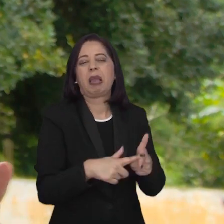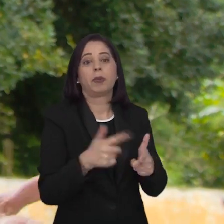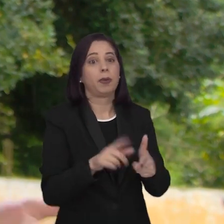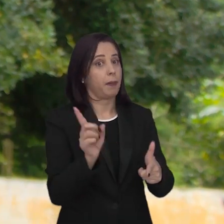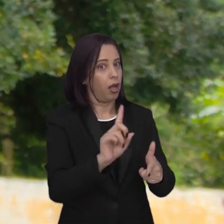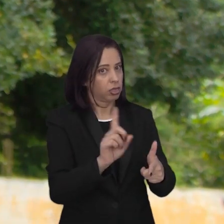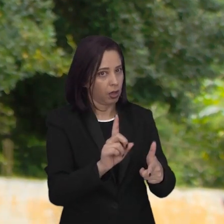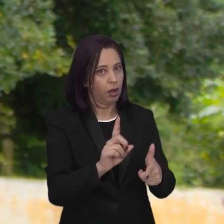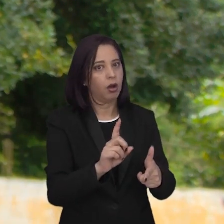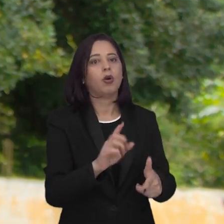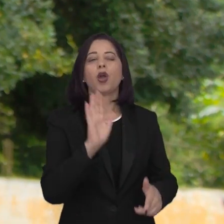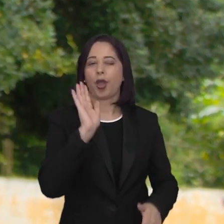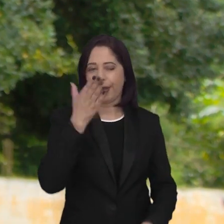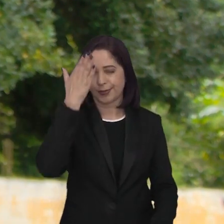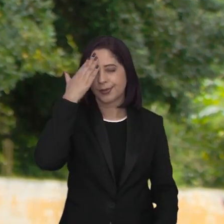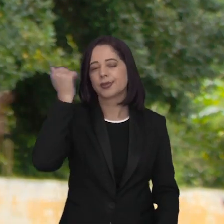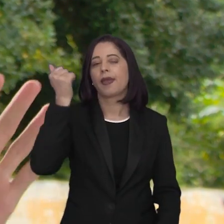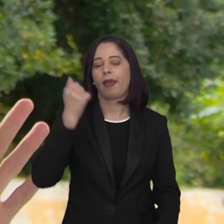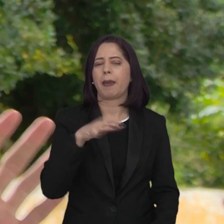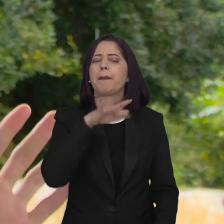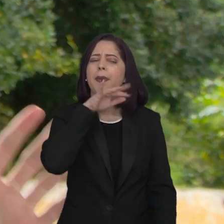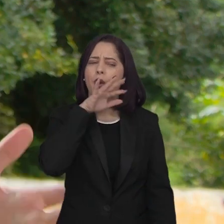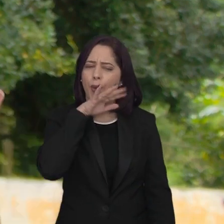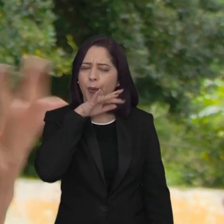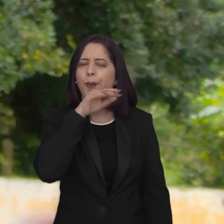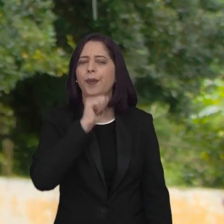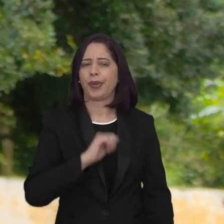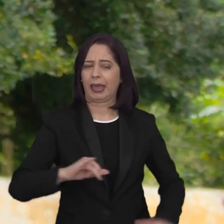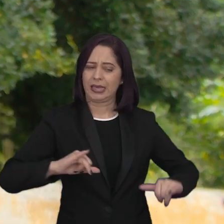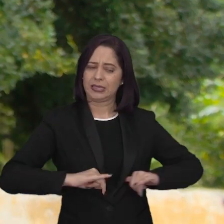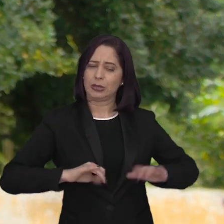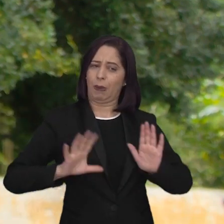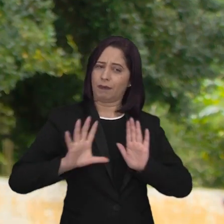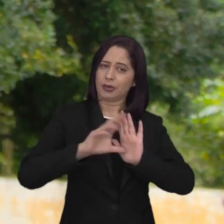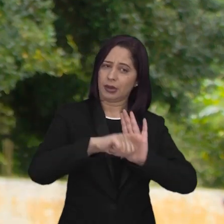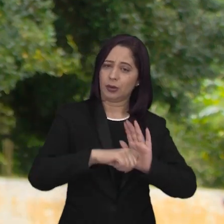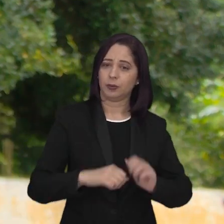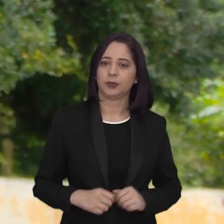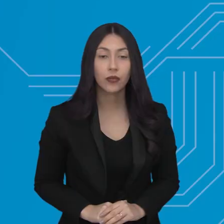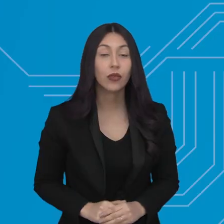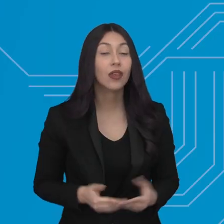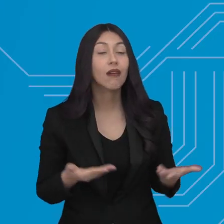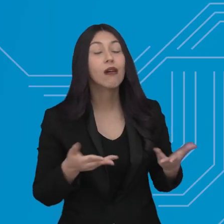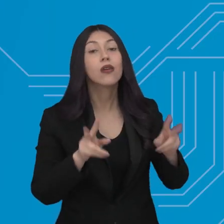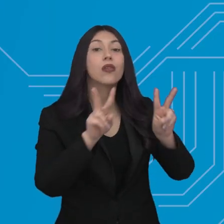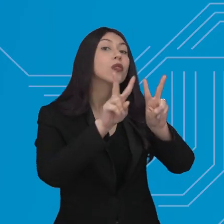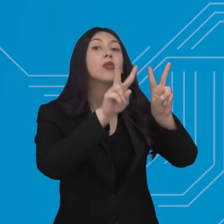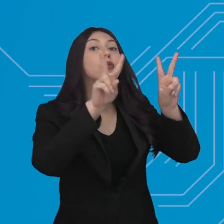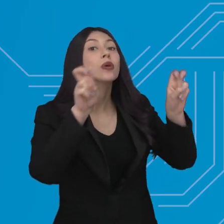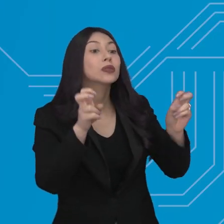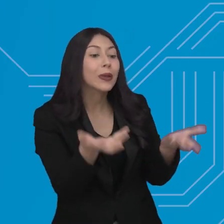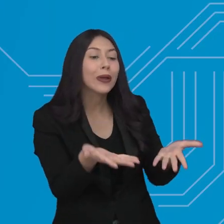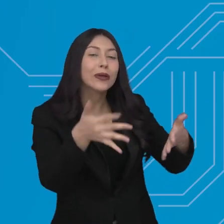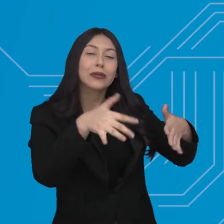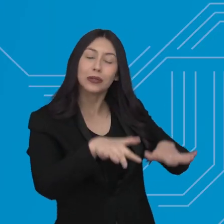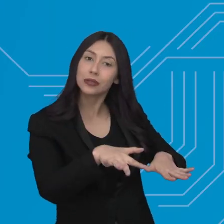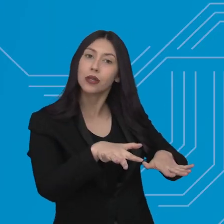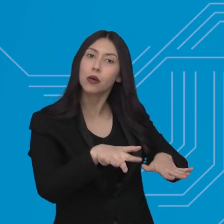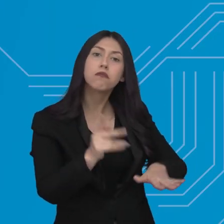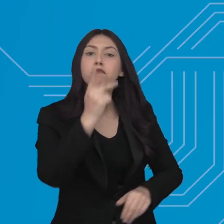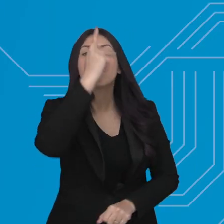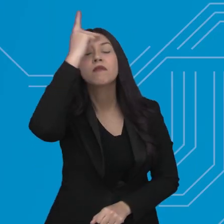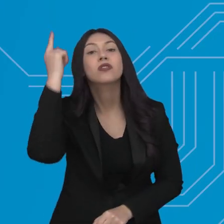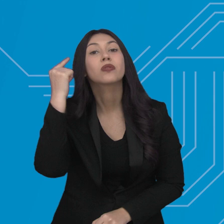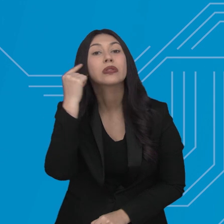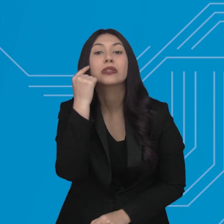vezes, não tem problema. Mas quem já passou sabe como é ruim passar por isso, né? Nosso assunto agora é